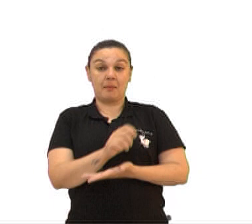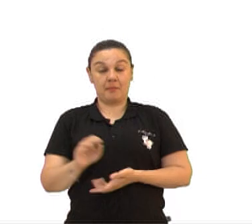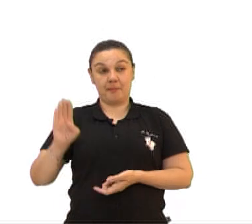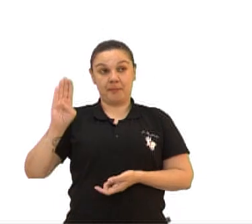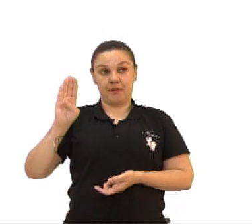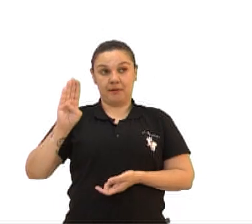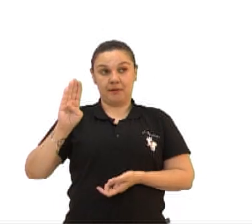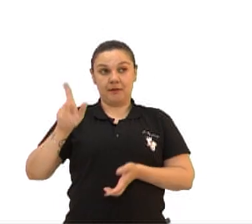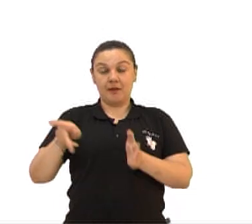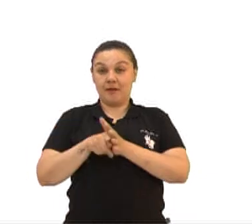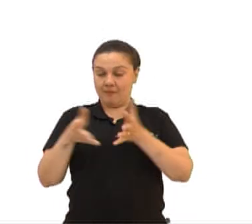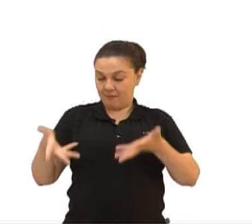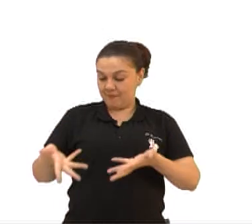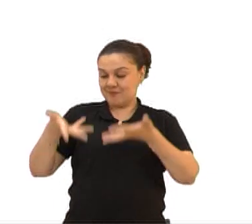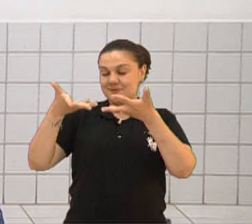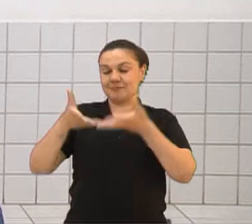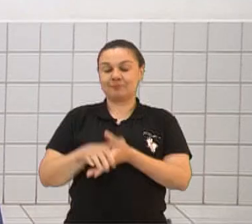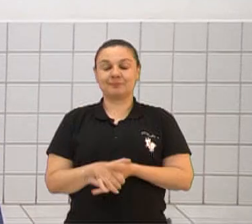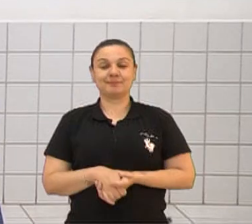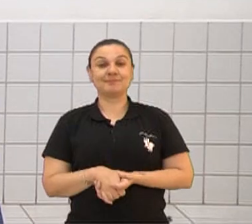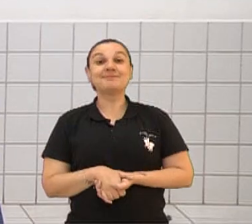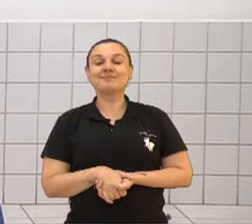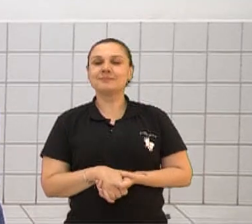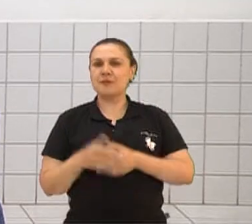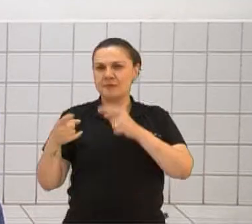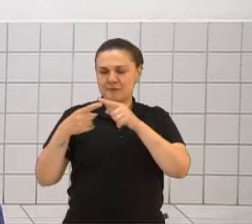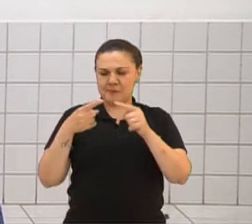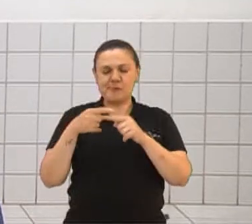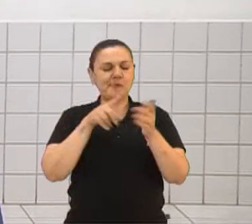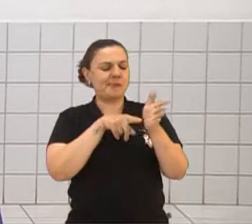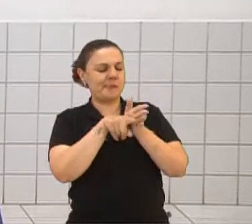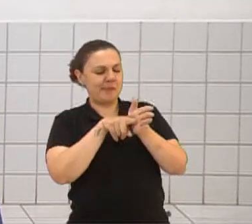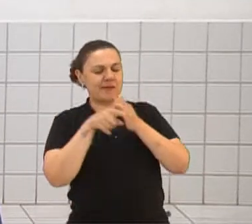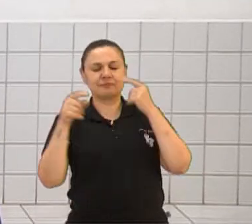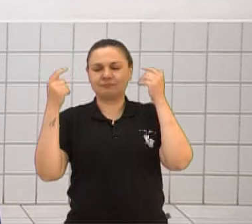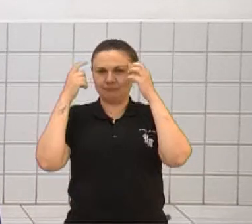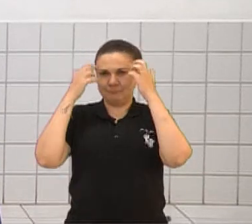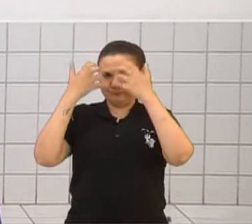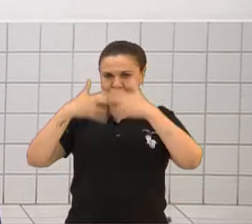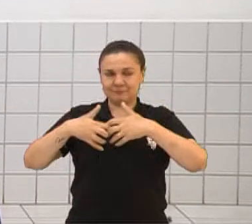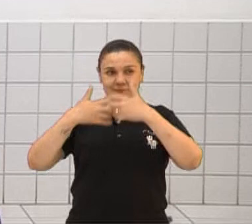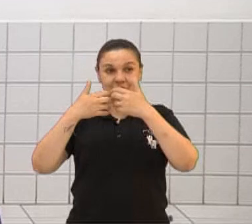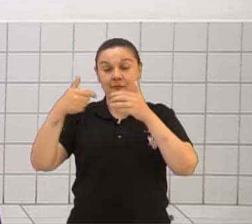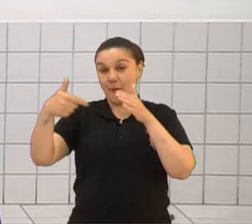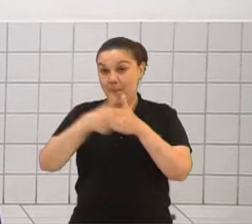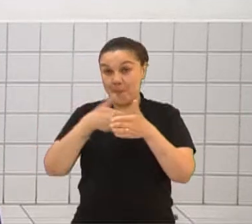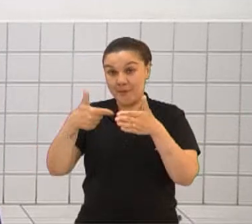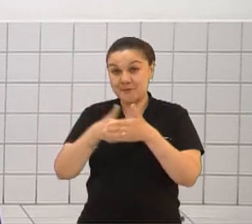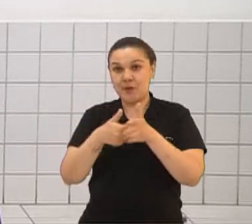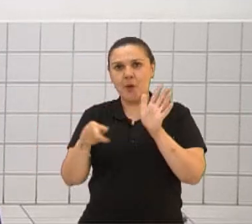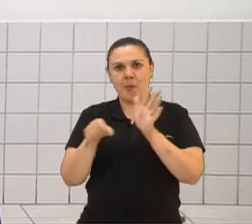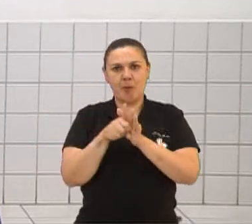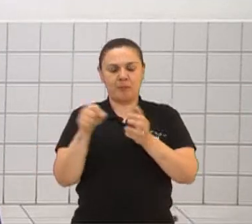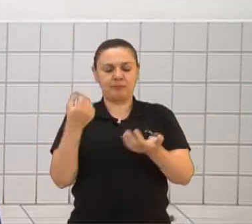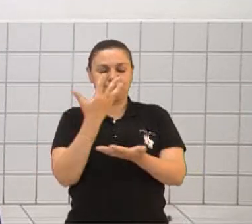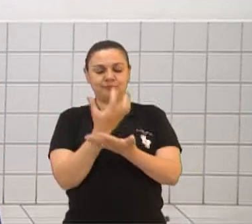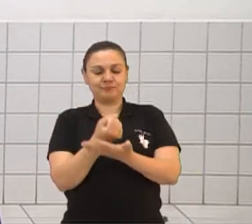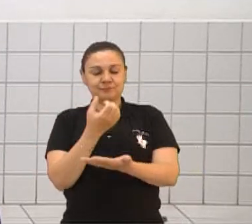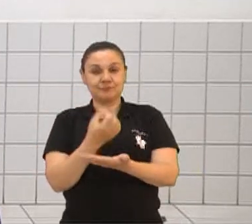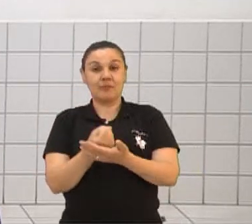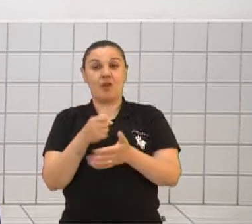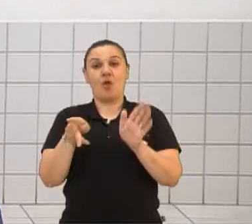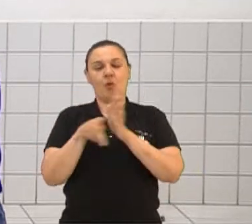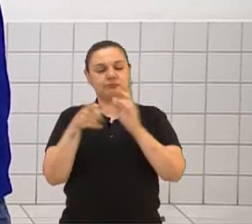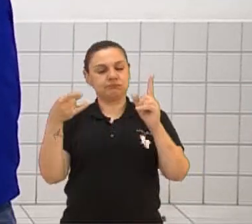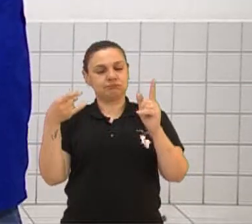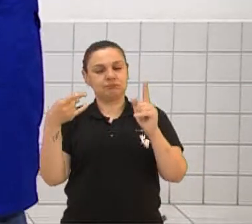alternativa B, meio de elevação, tá? Dá uma pensadinha aí. Se vocês quiserem ir respondendo no nosso